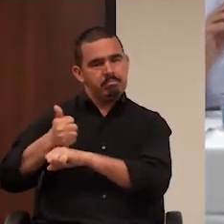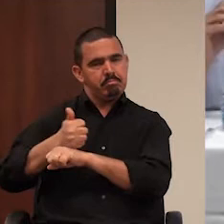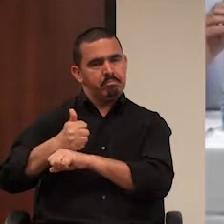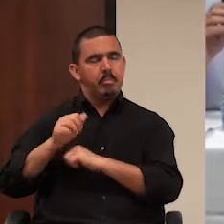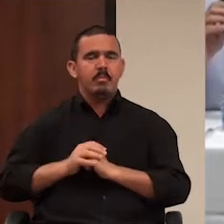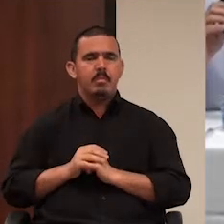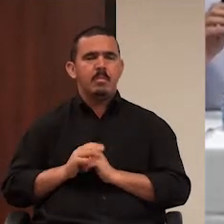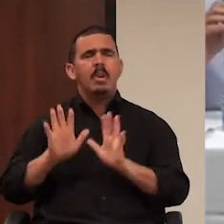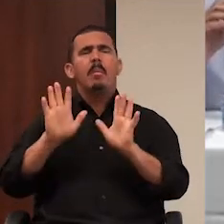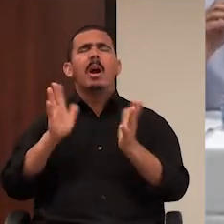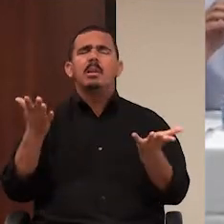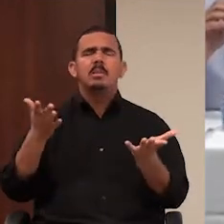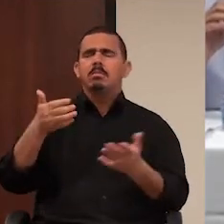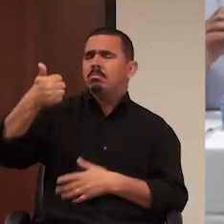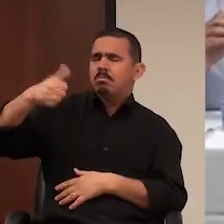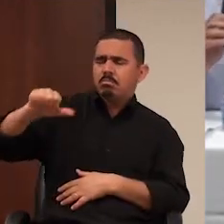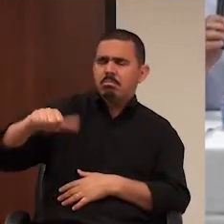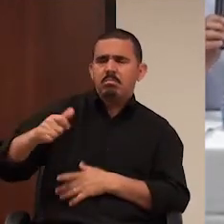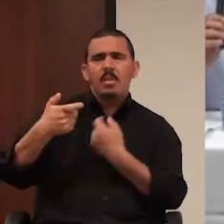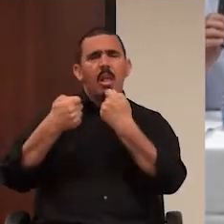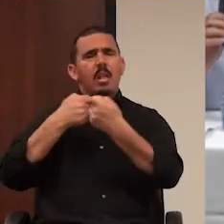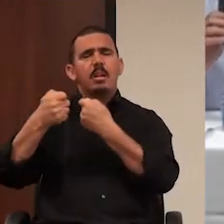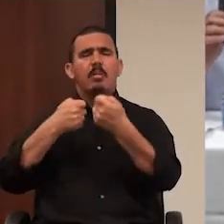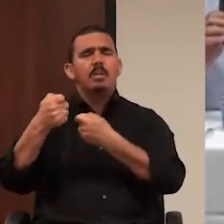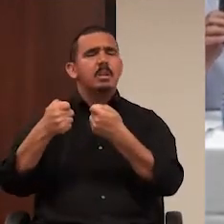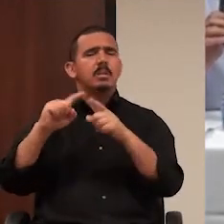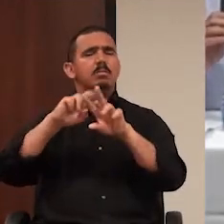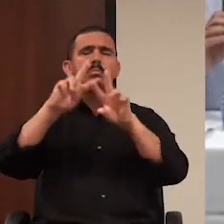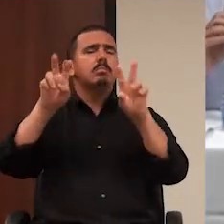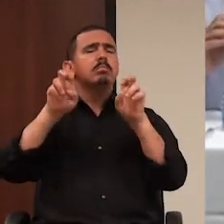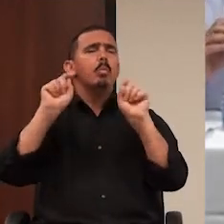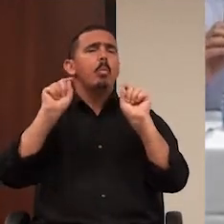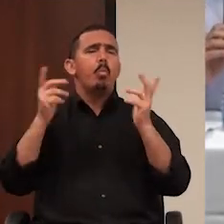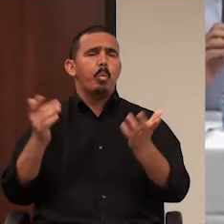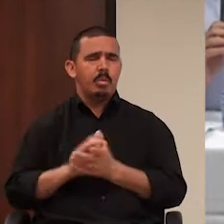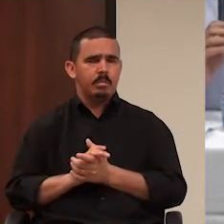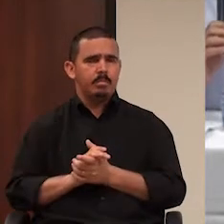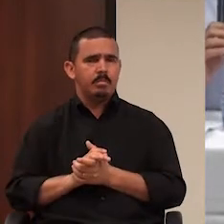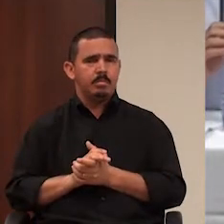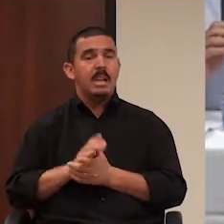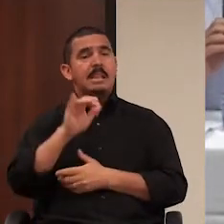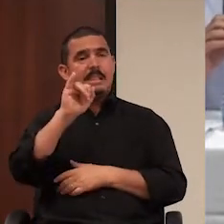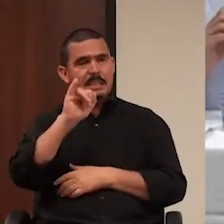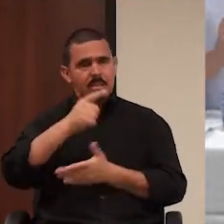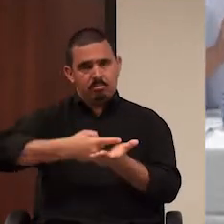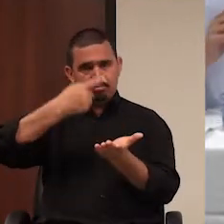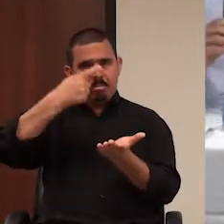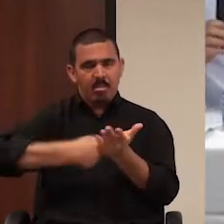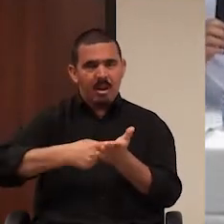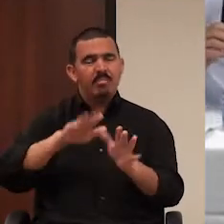E o que se faz numa entrevista dessa? Quando se marca, tá? Outra observação. Porque os juízes muitos